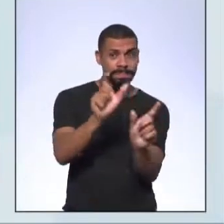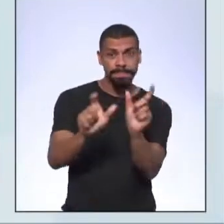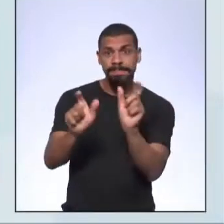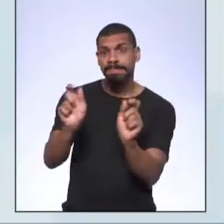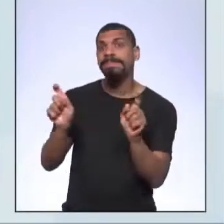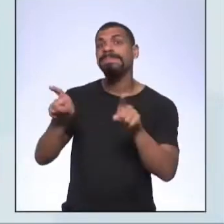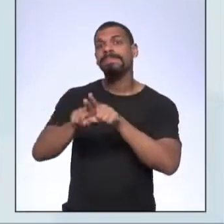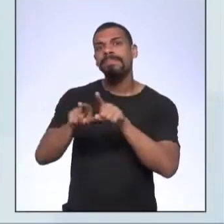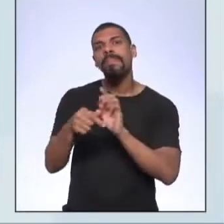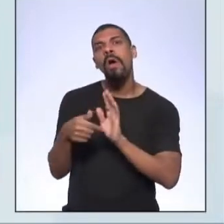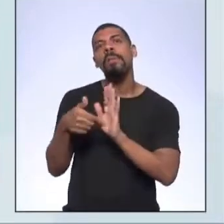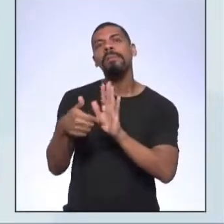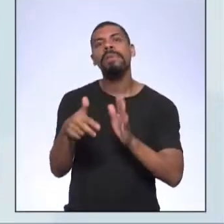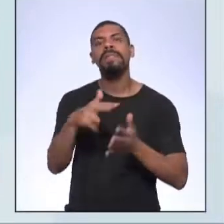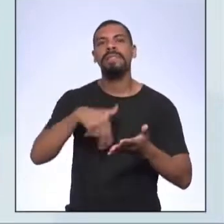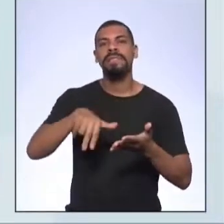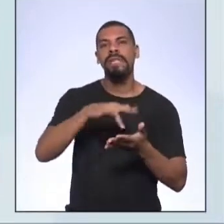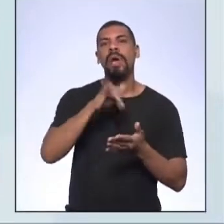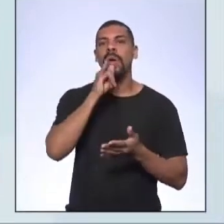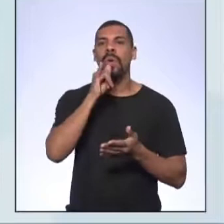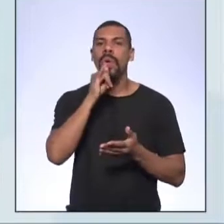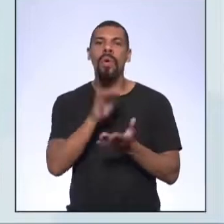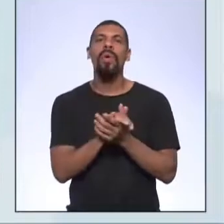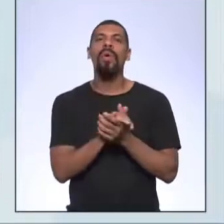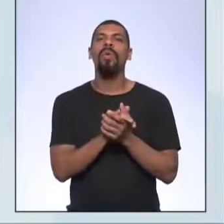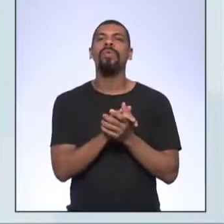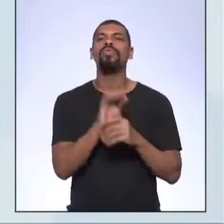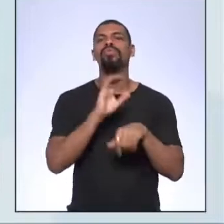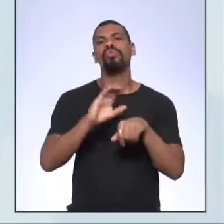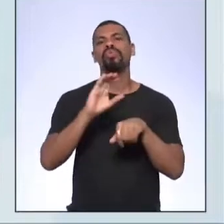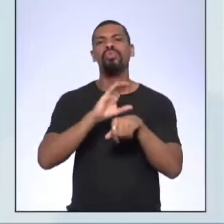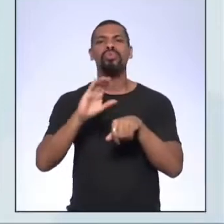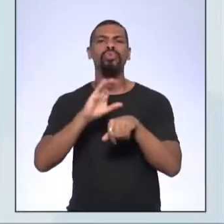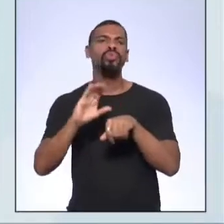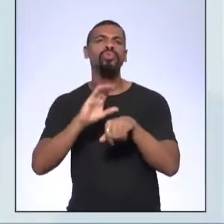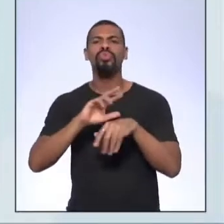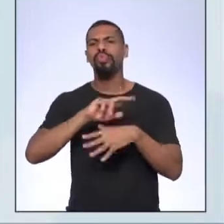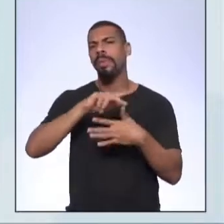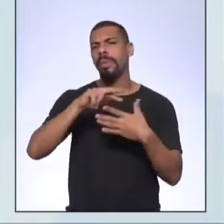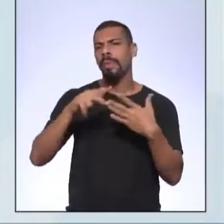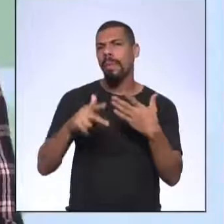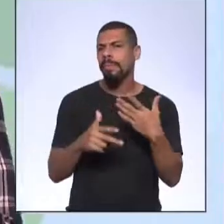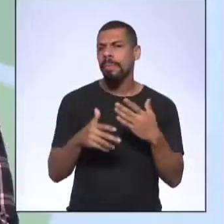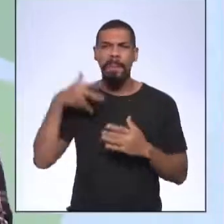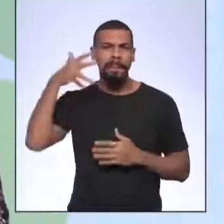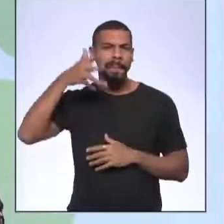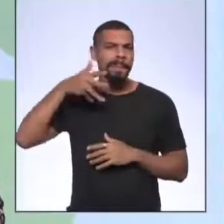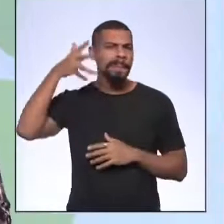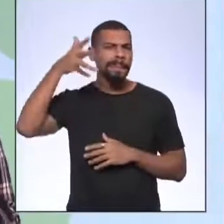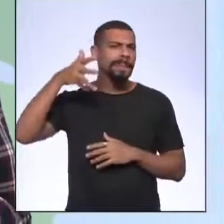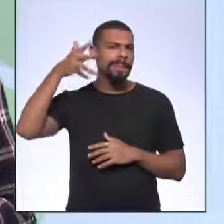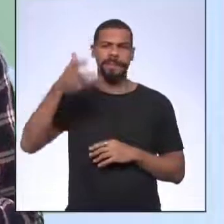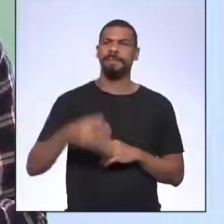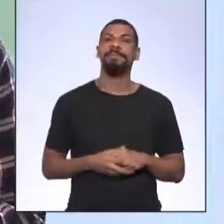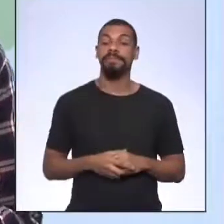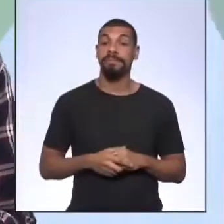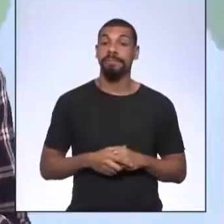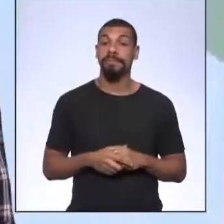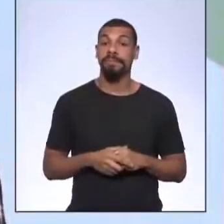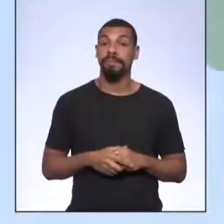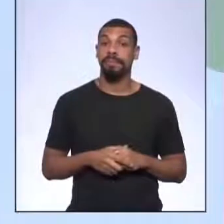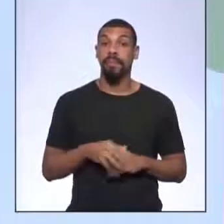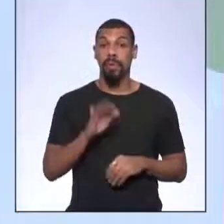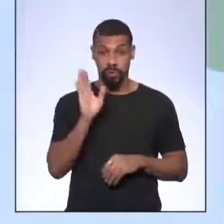além das apresentações de dança como seminários cursos oficinas e outras atividades então gente nos festivais de dança